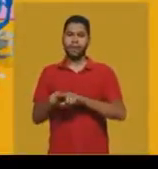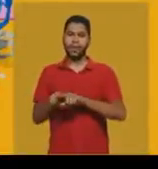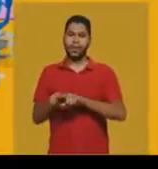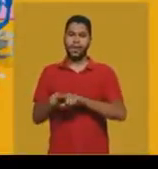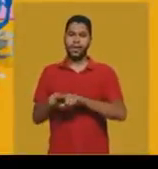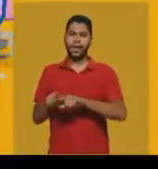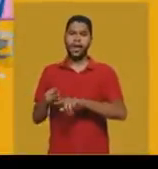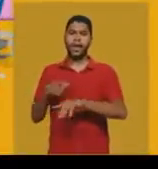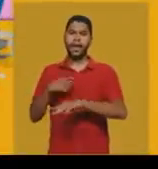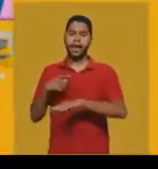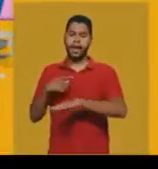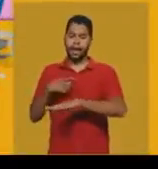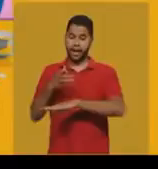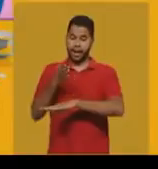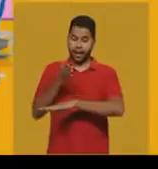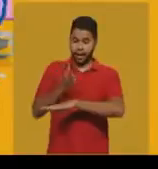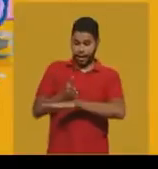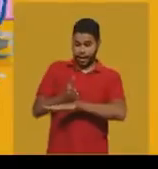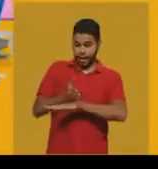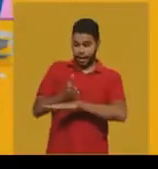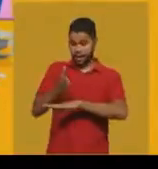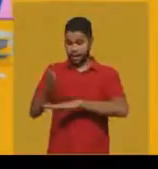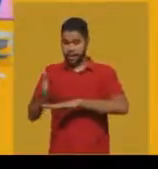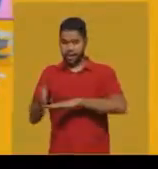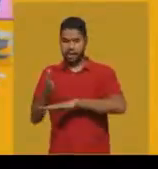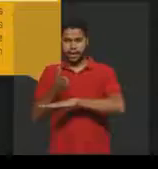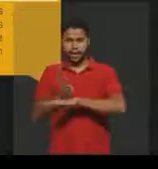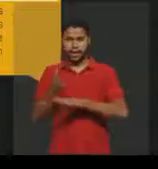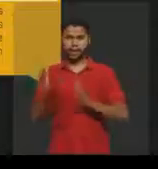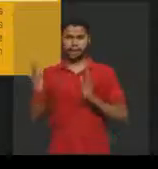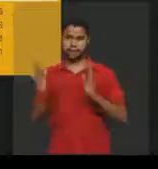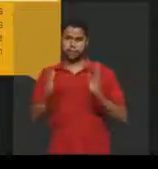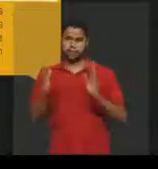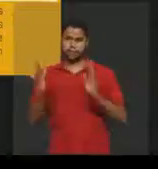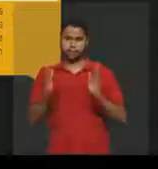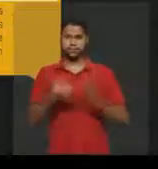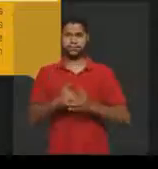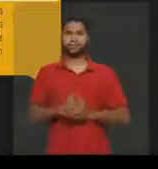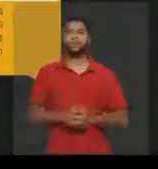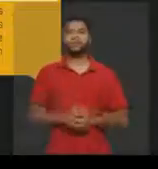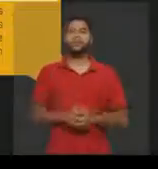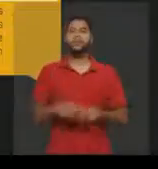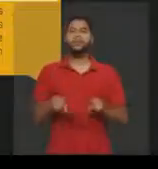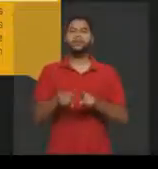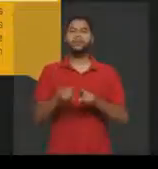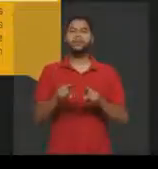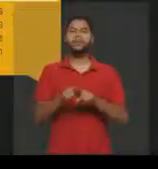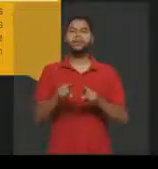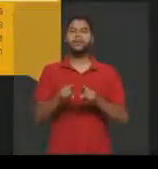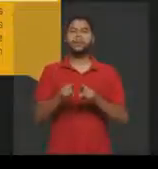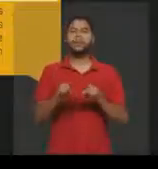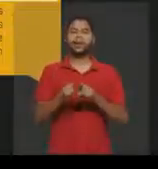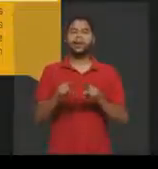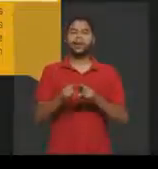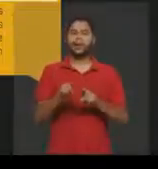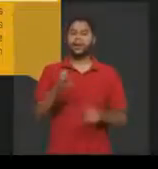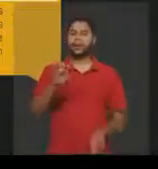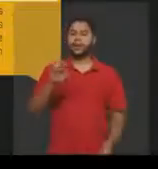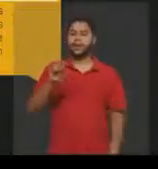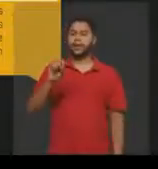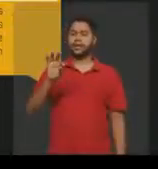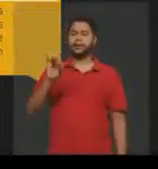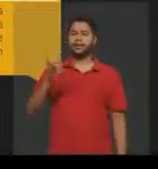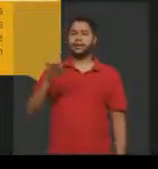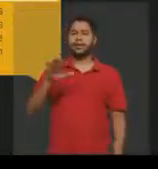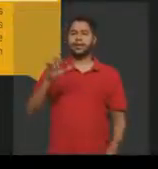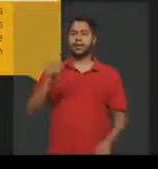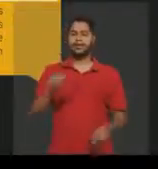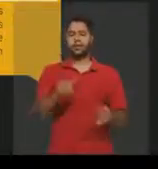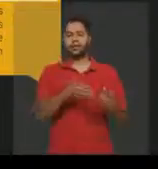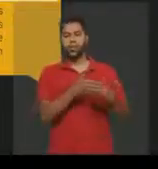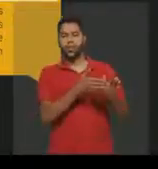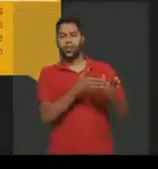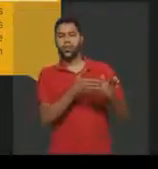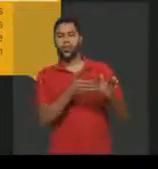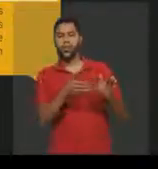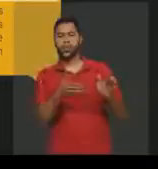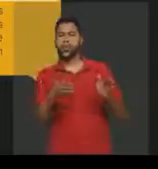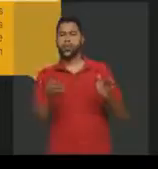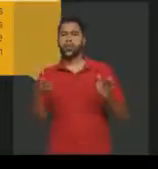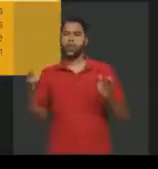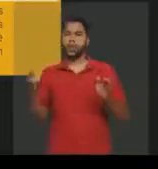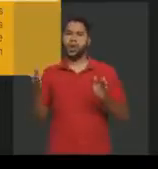a estética na evolução aí da história da arte. Eu sei que vocês já